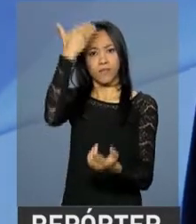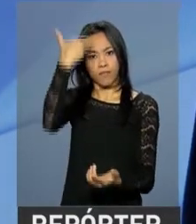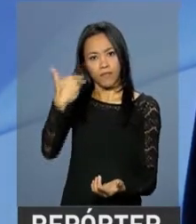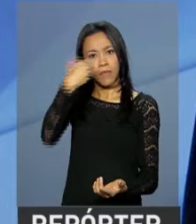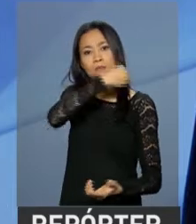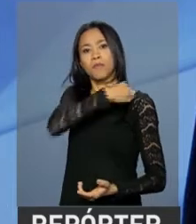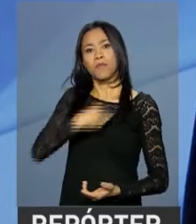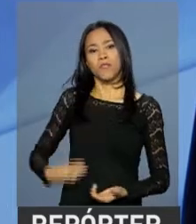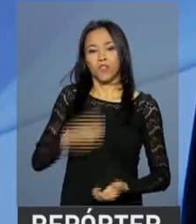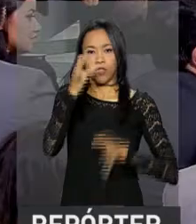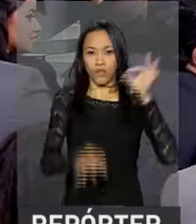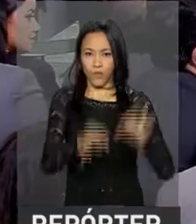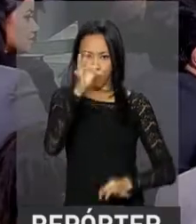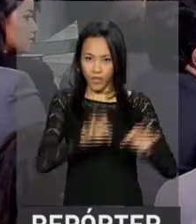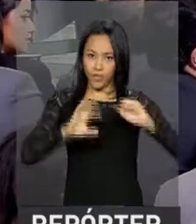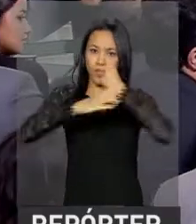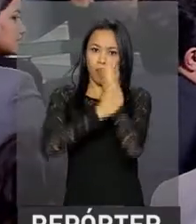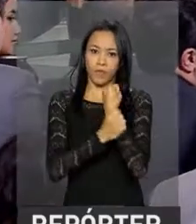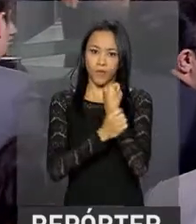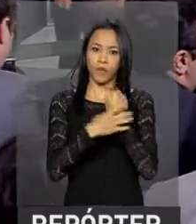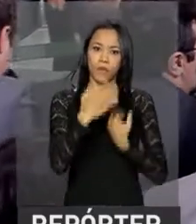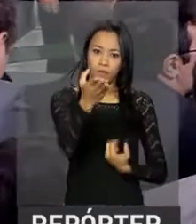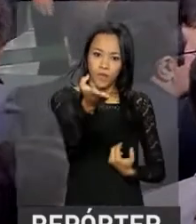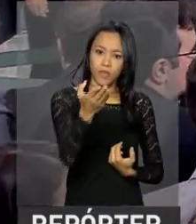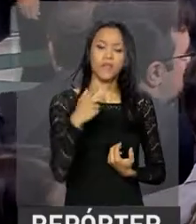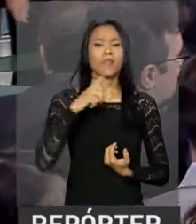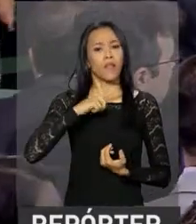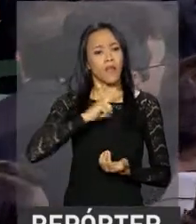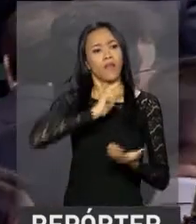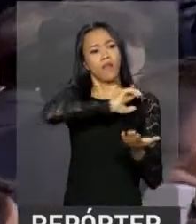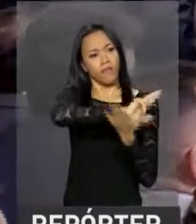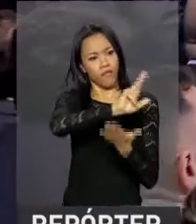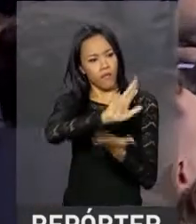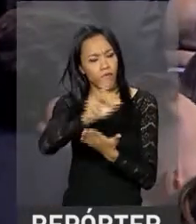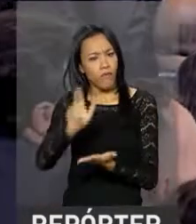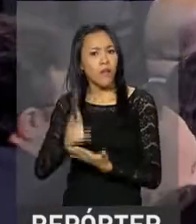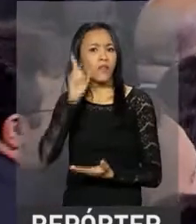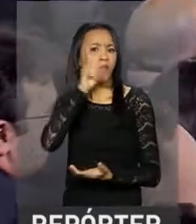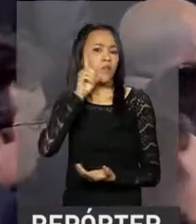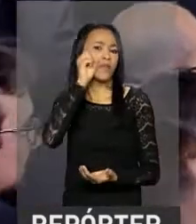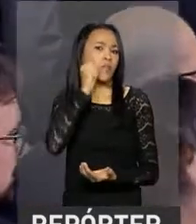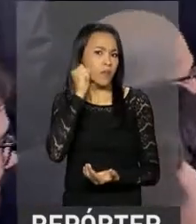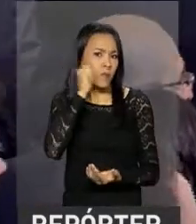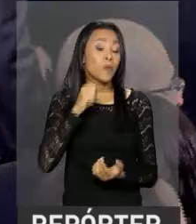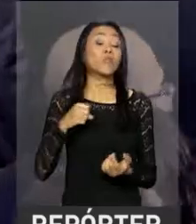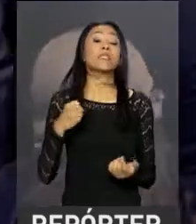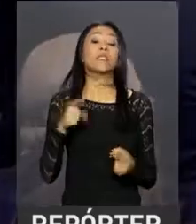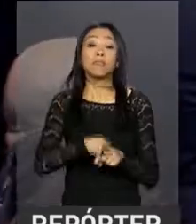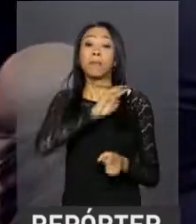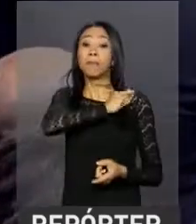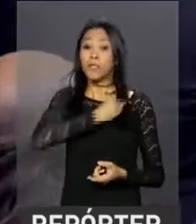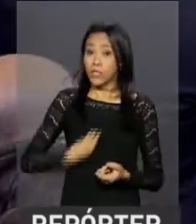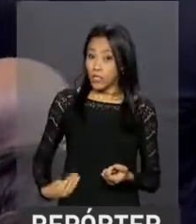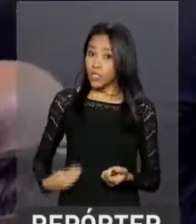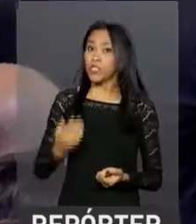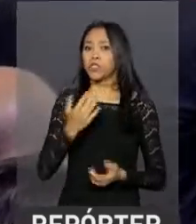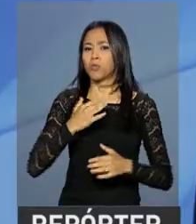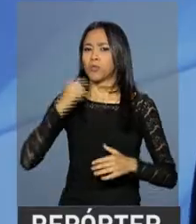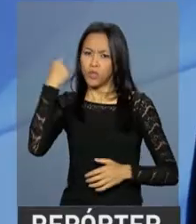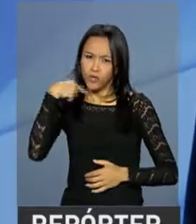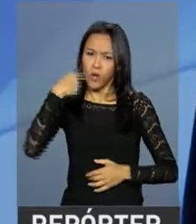e segurança pública em cerimônia com a presença de parlamentares ministros e profissionais do direito no palácio do